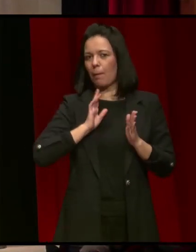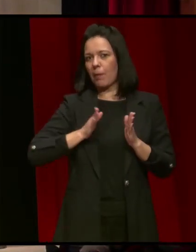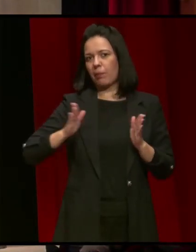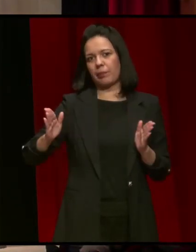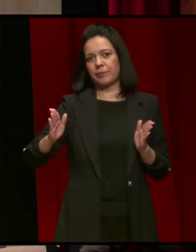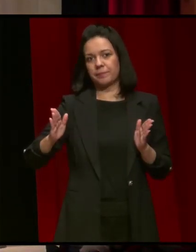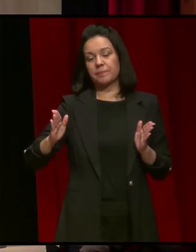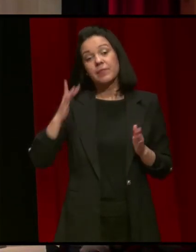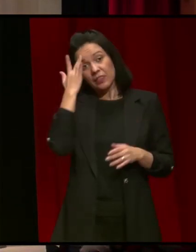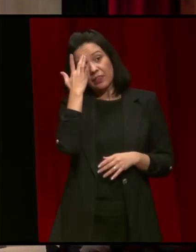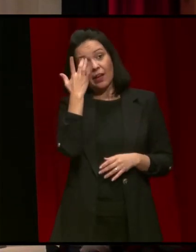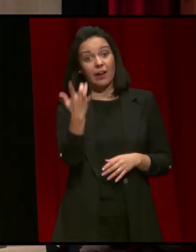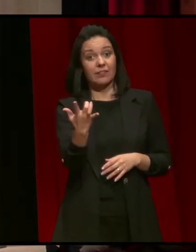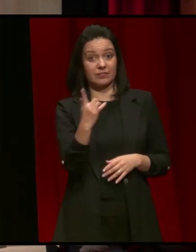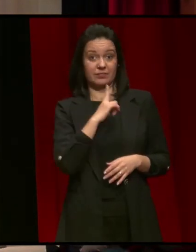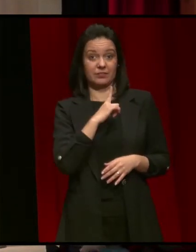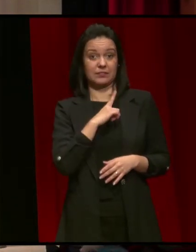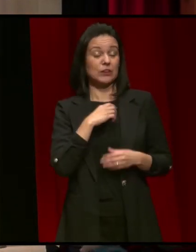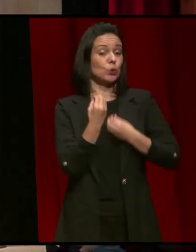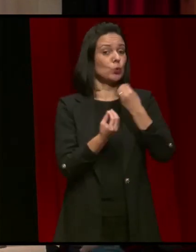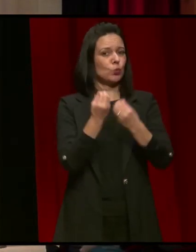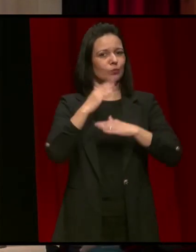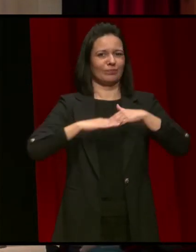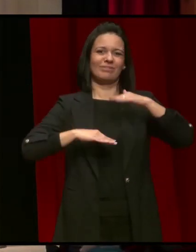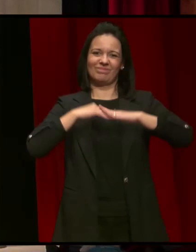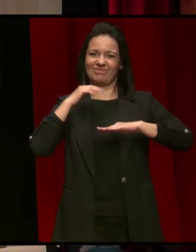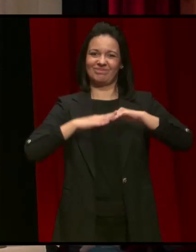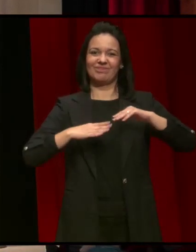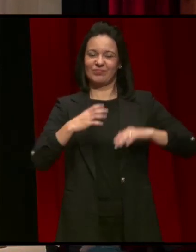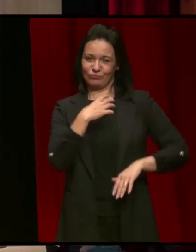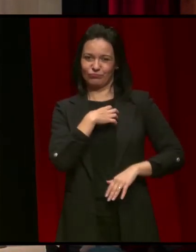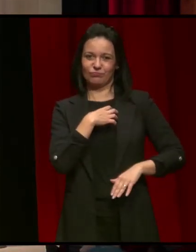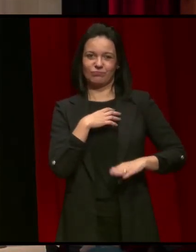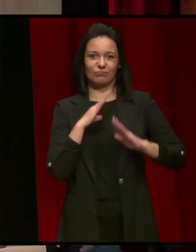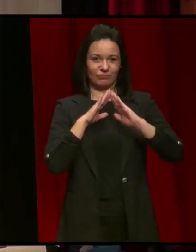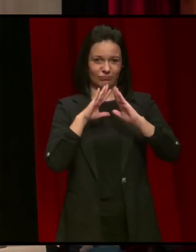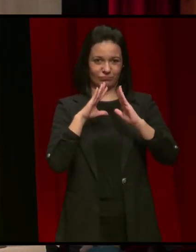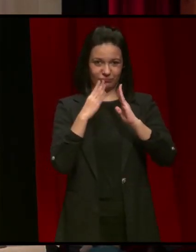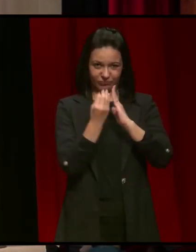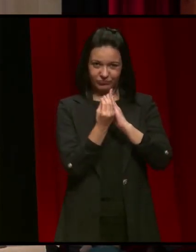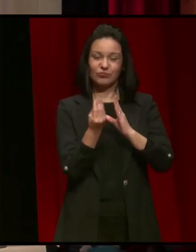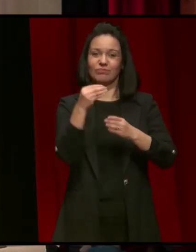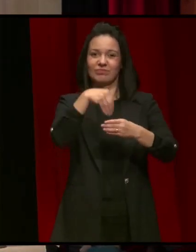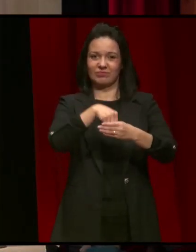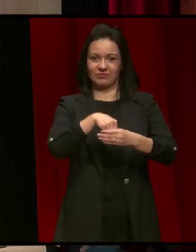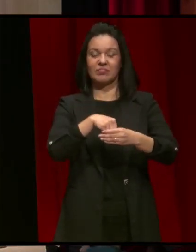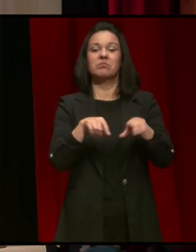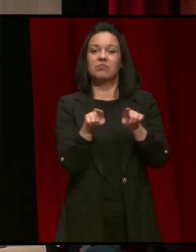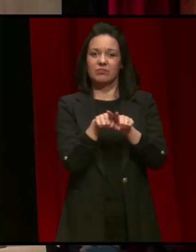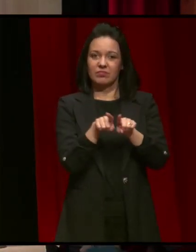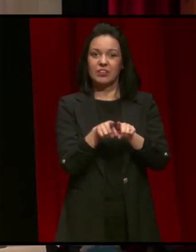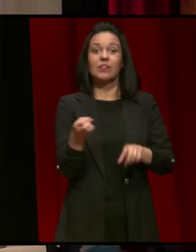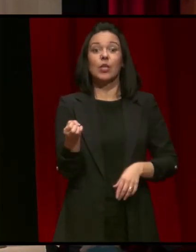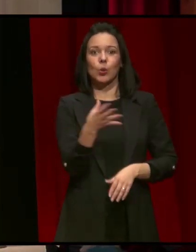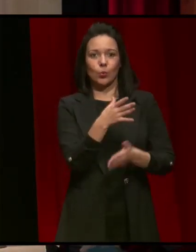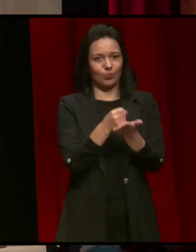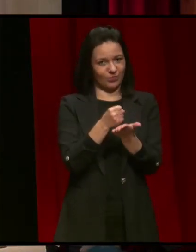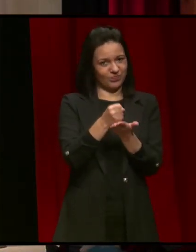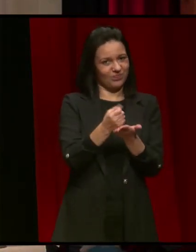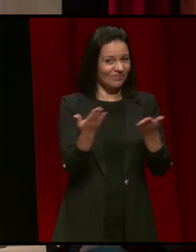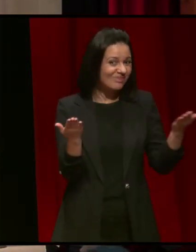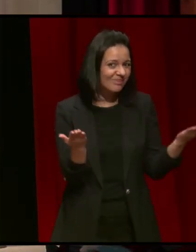E amanhã nós vamos entrar de fato na prática mais prática, talvez terminando alguma coisa do Novo Testamento ainda hoje,